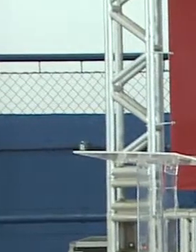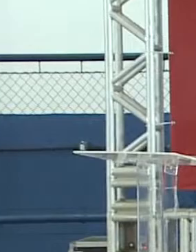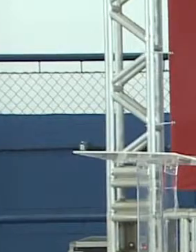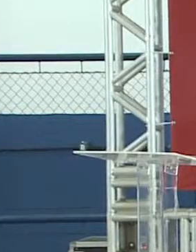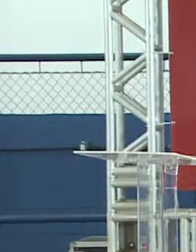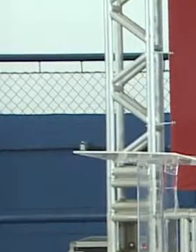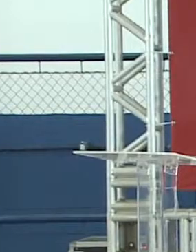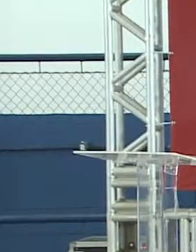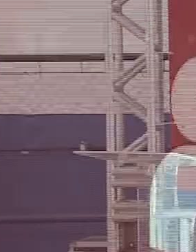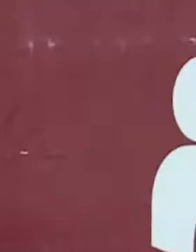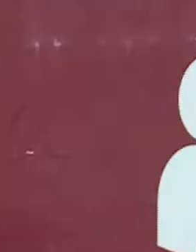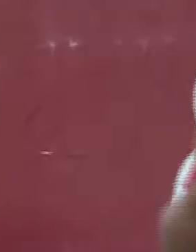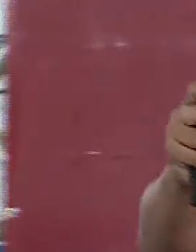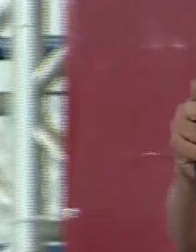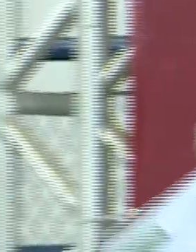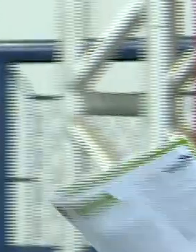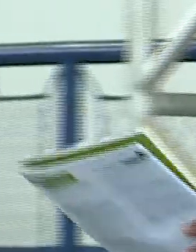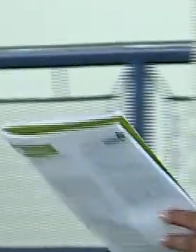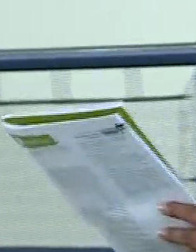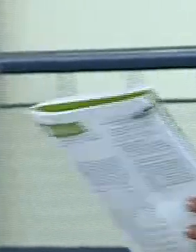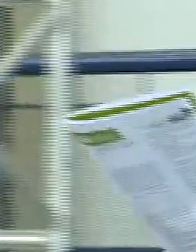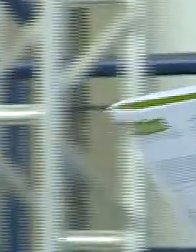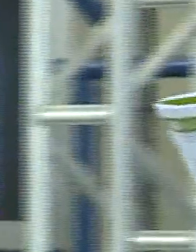fazendo aí? Lê aí. Qual é a pergunta?